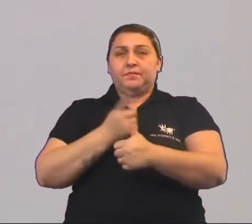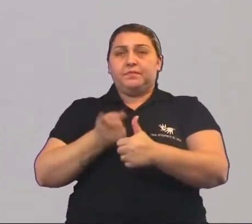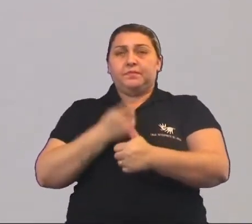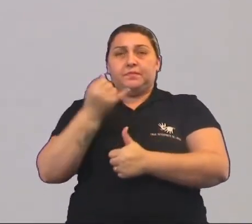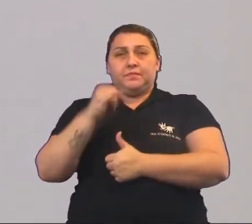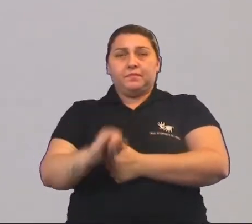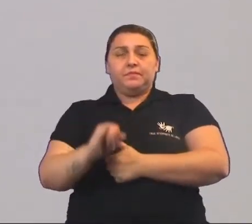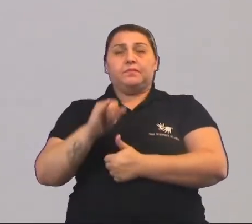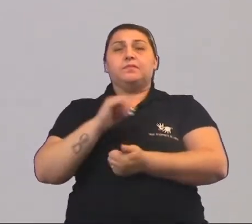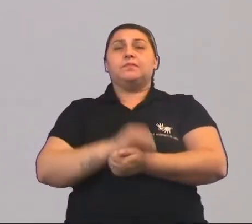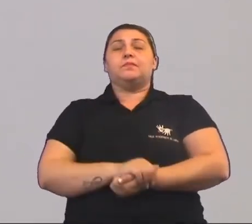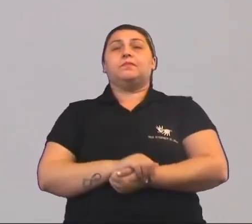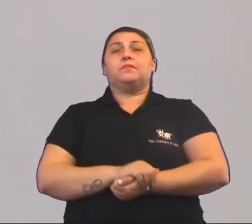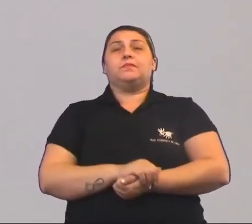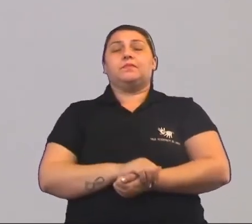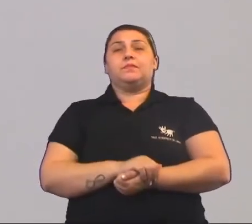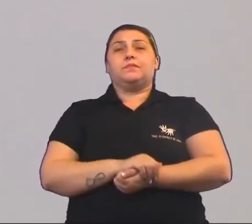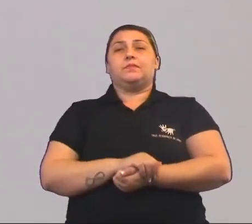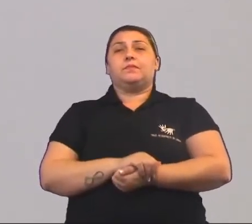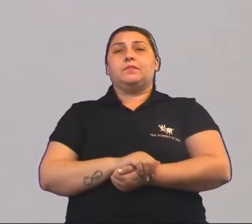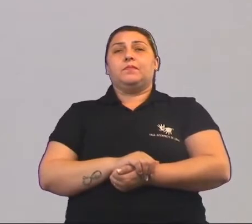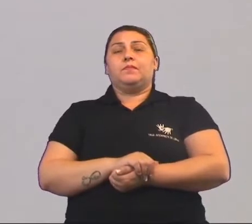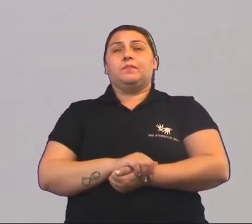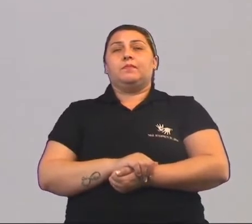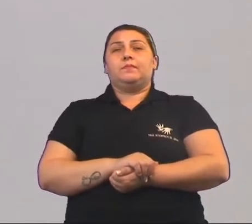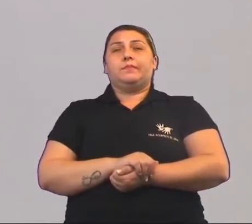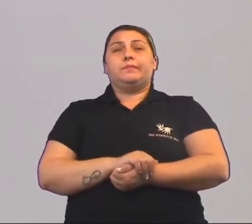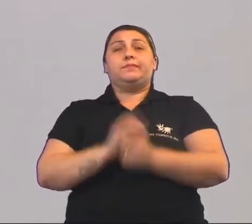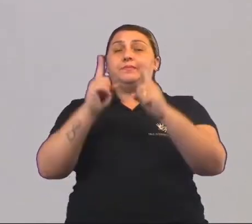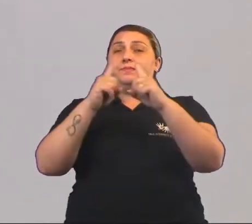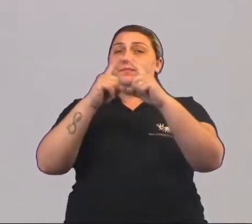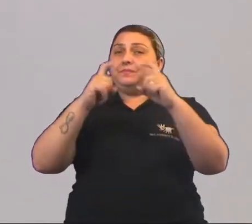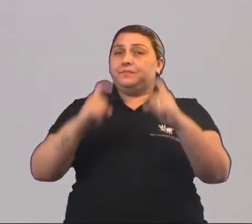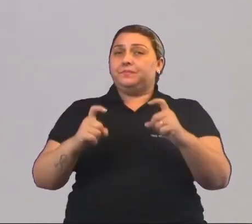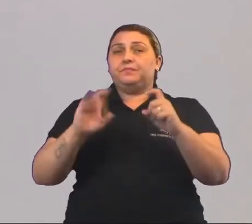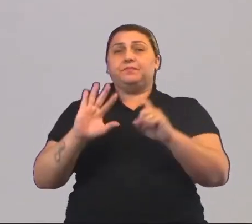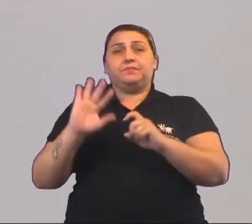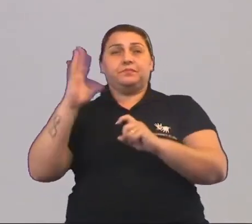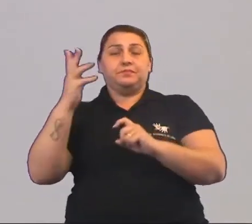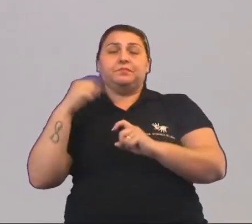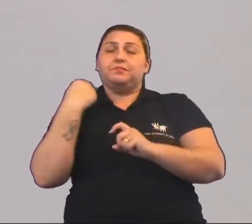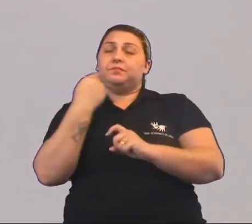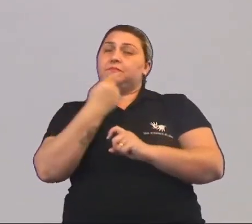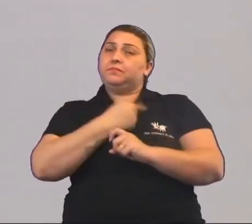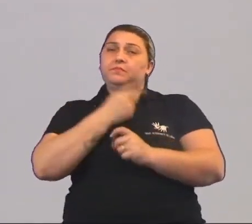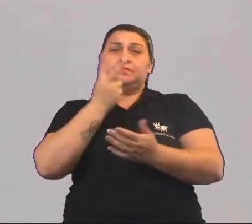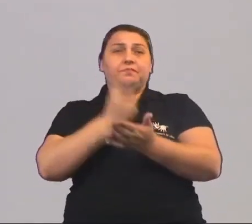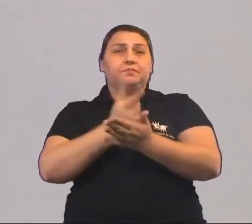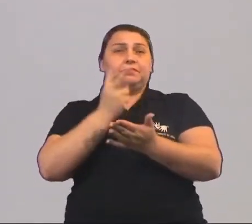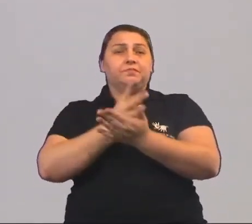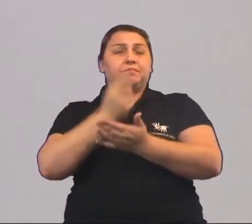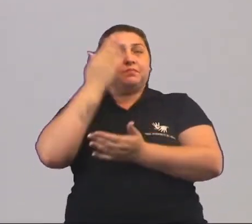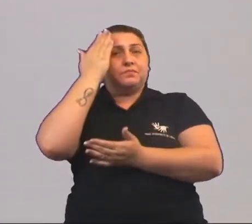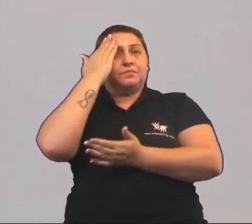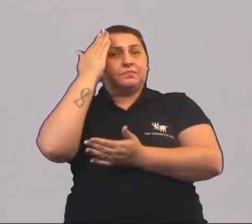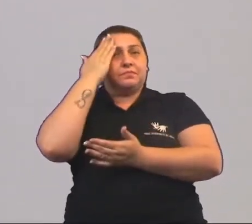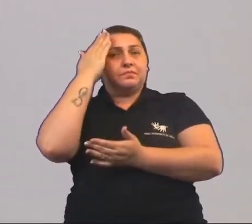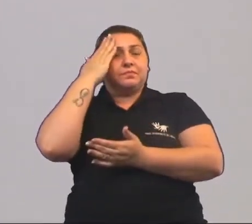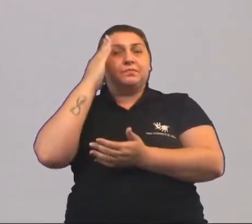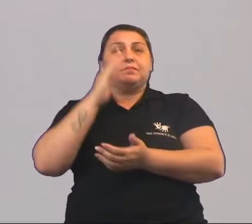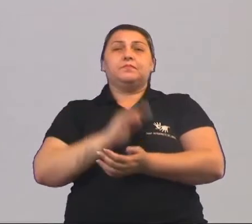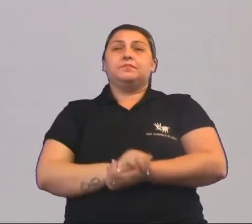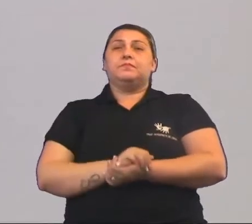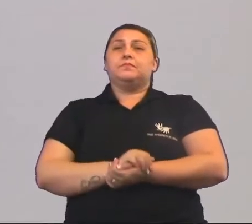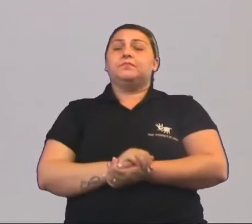se nós formos levar em consideração a questão científica das coisas, nós sempre vamos entender